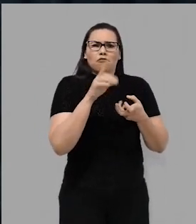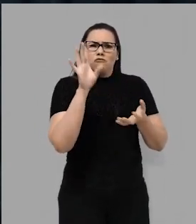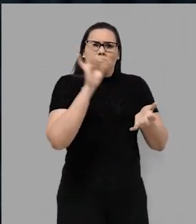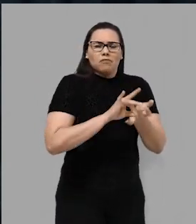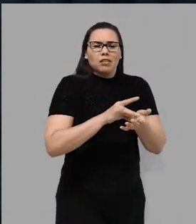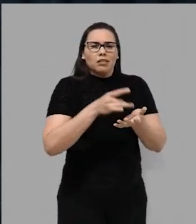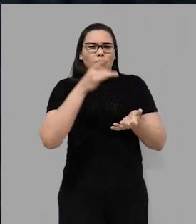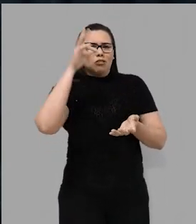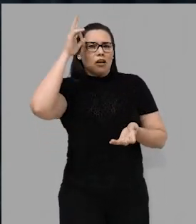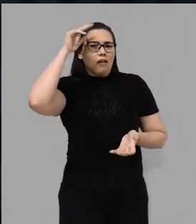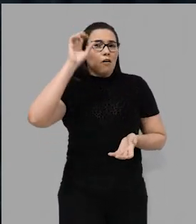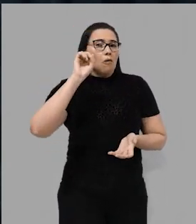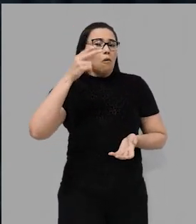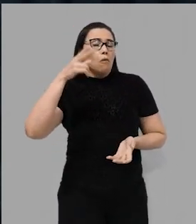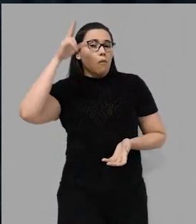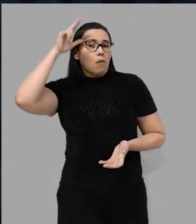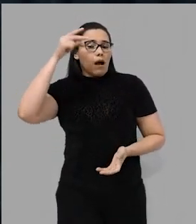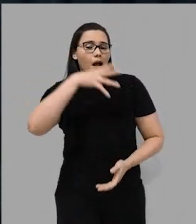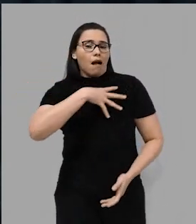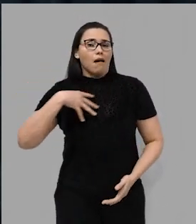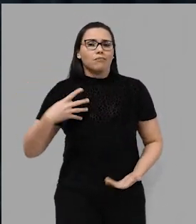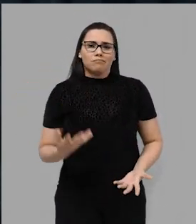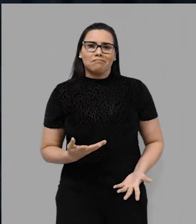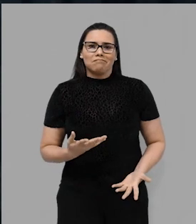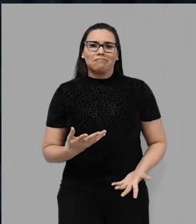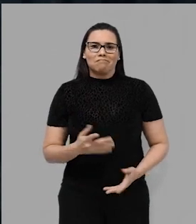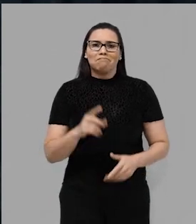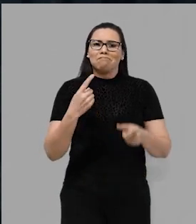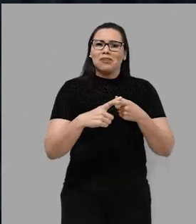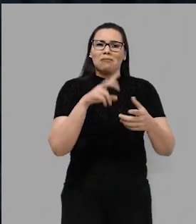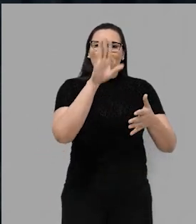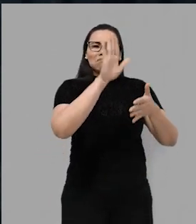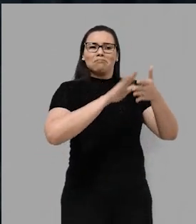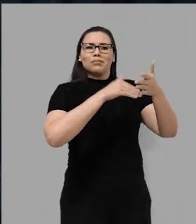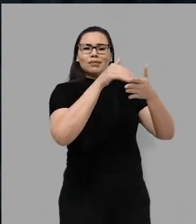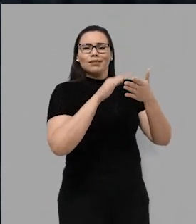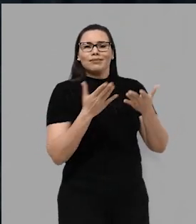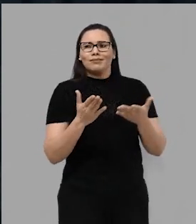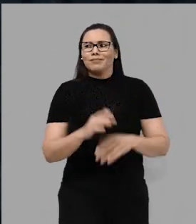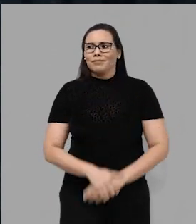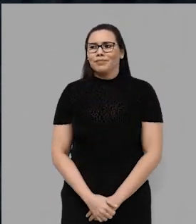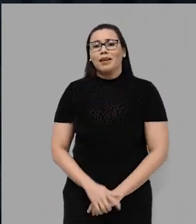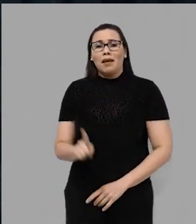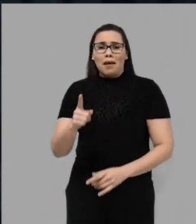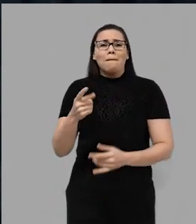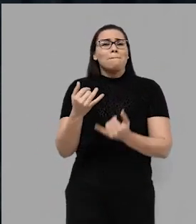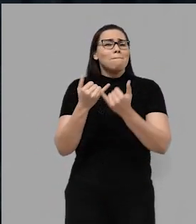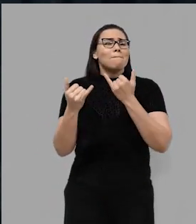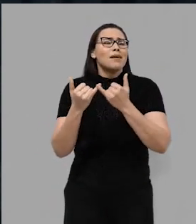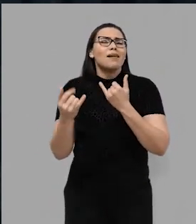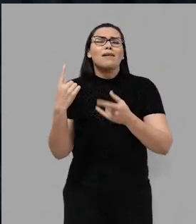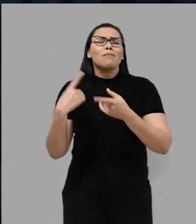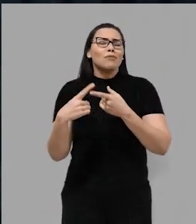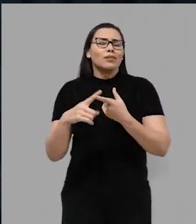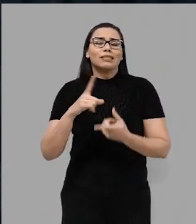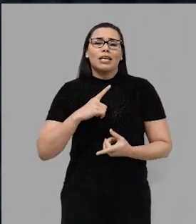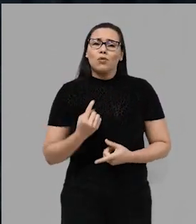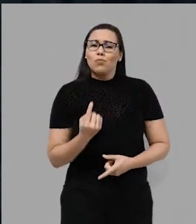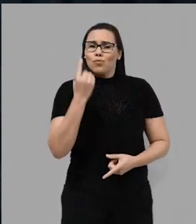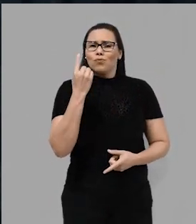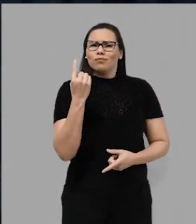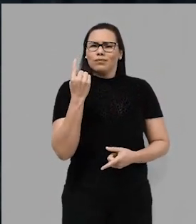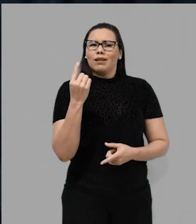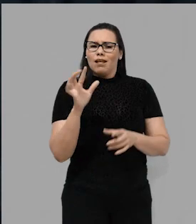mais características compartilhadas, descendem de um mesmo ancestral comum, que é do gênero Equus. Observa que